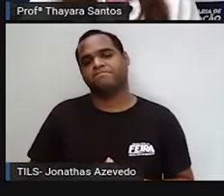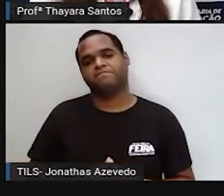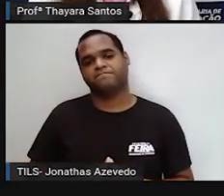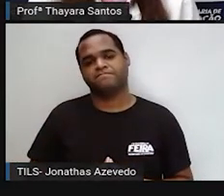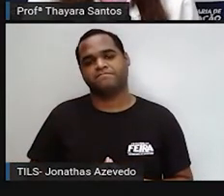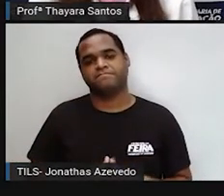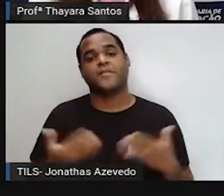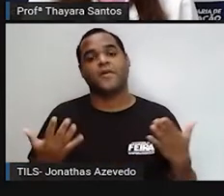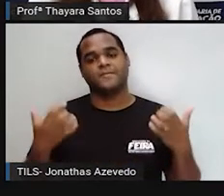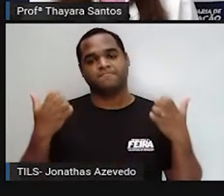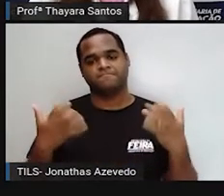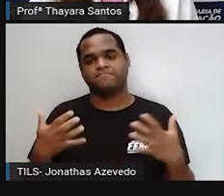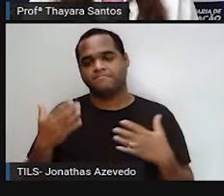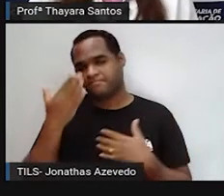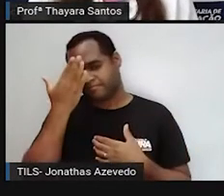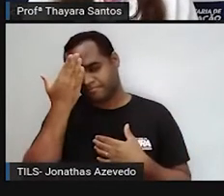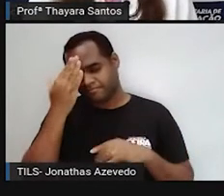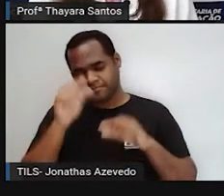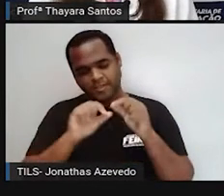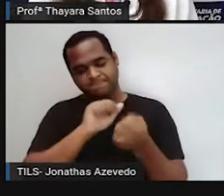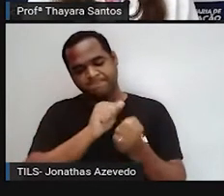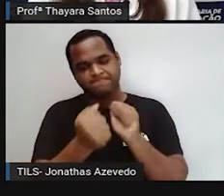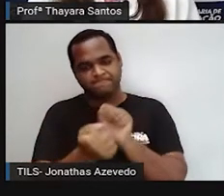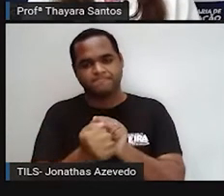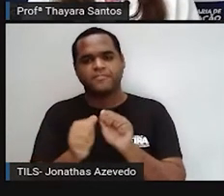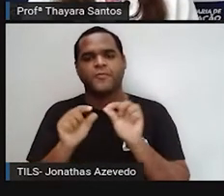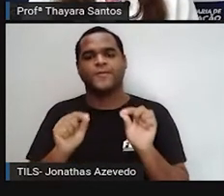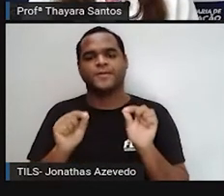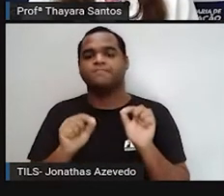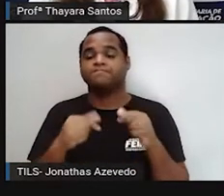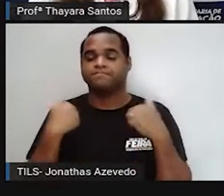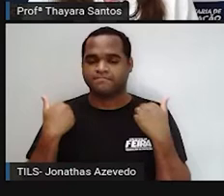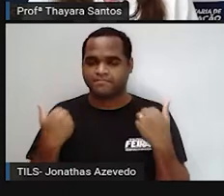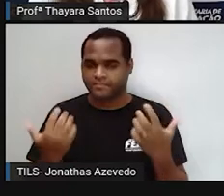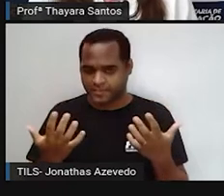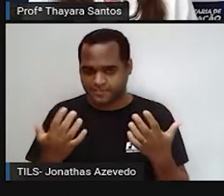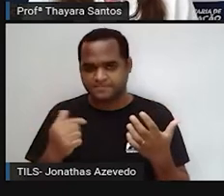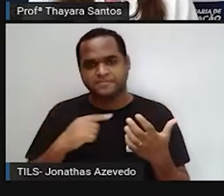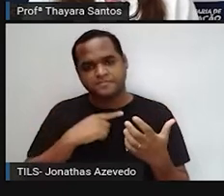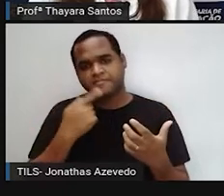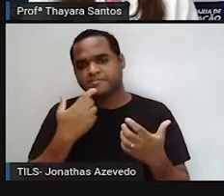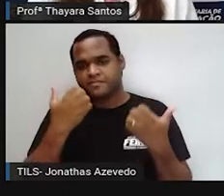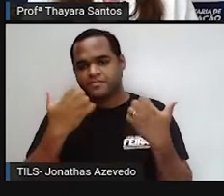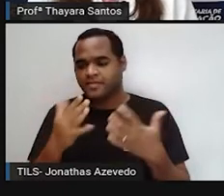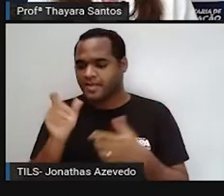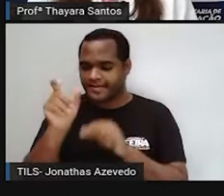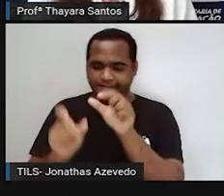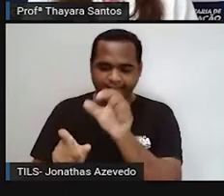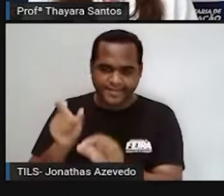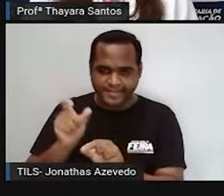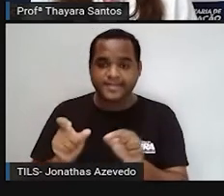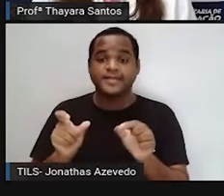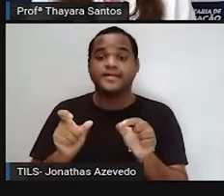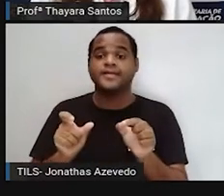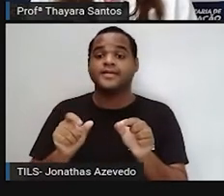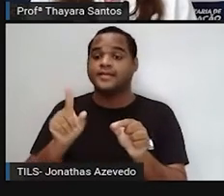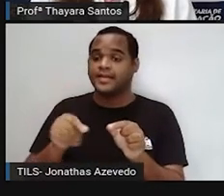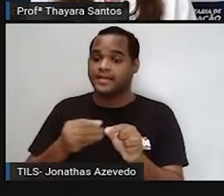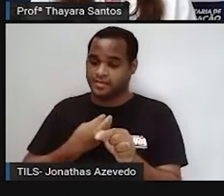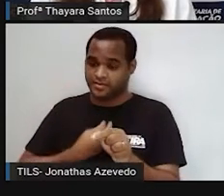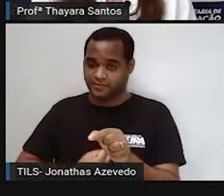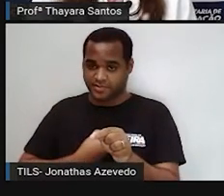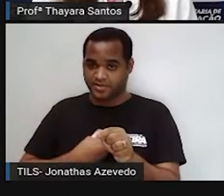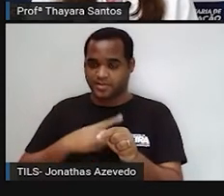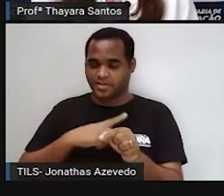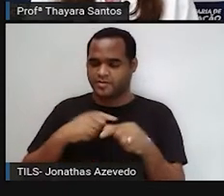E agora vamos saber o que é essa adaptação. Então, adaptação são algumas características que os seres vivos